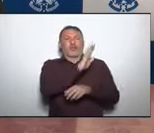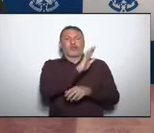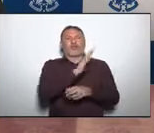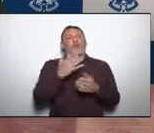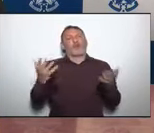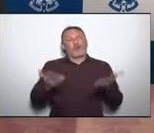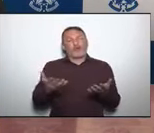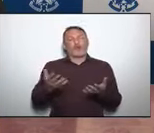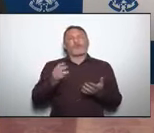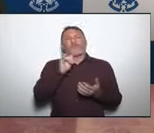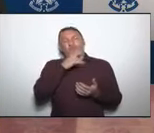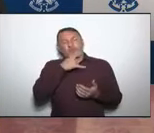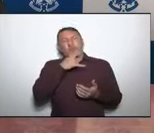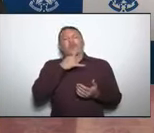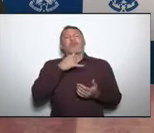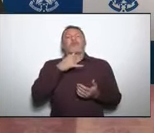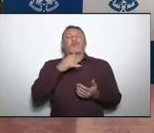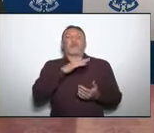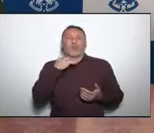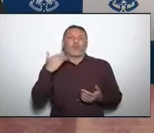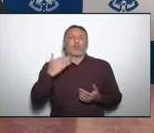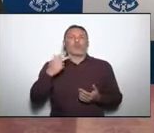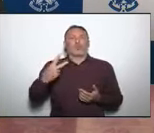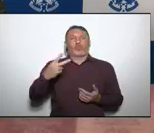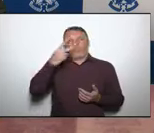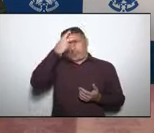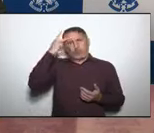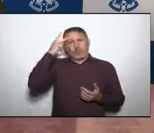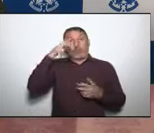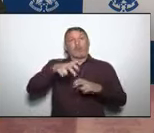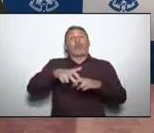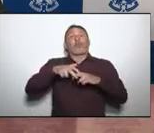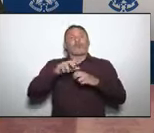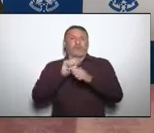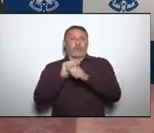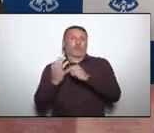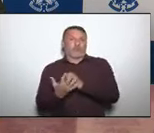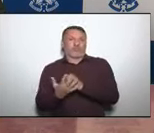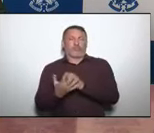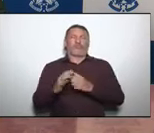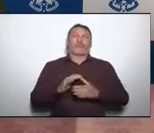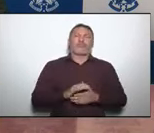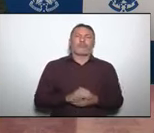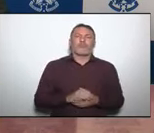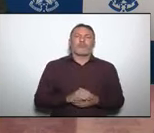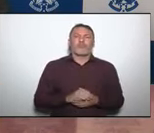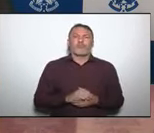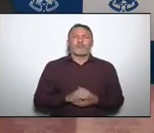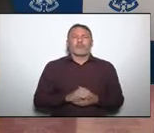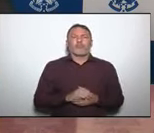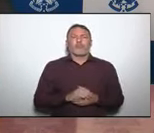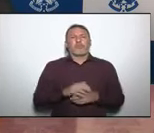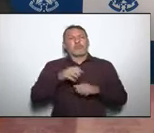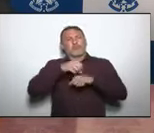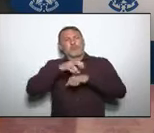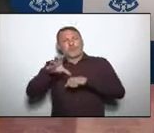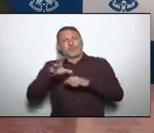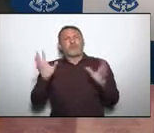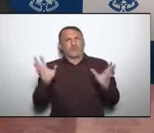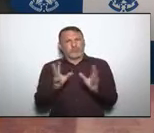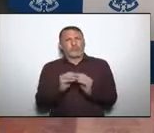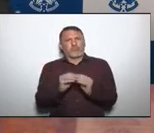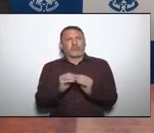no dia de hoje perderam a vida devido ao coronavírus. E são essas informações que